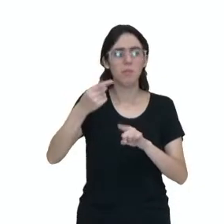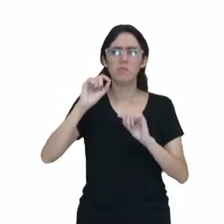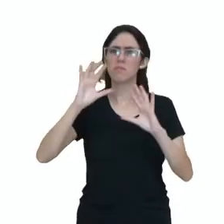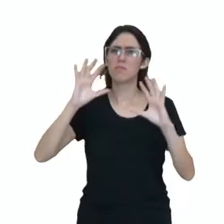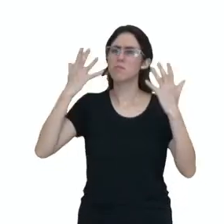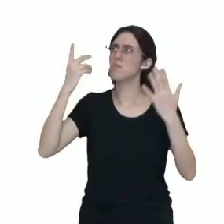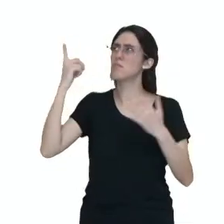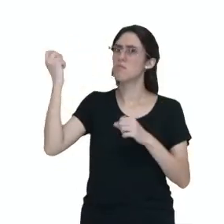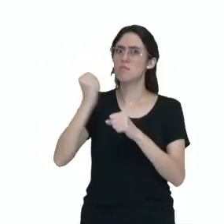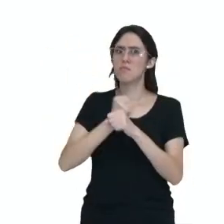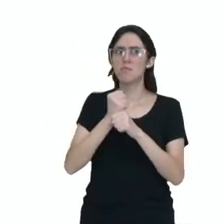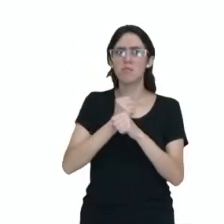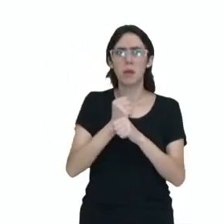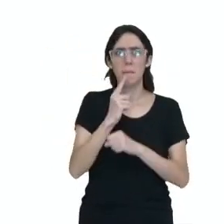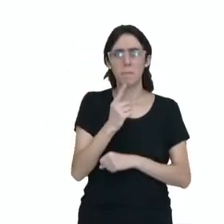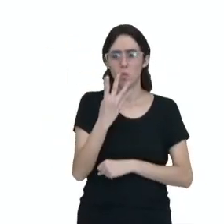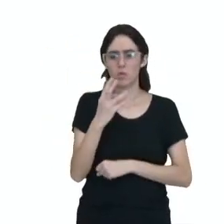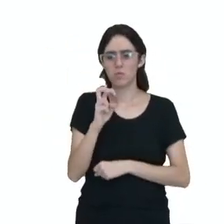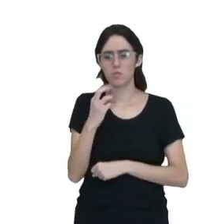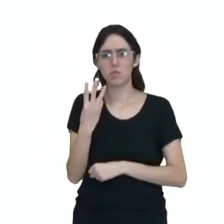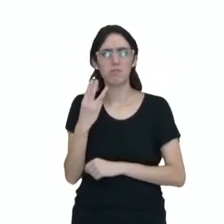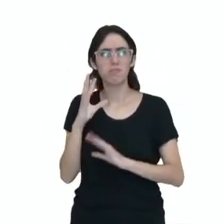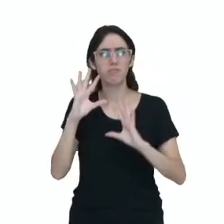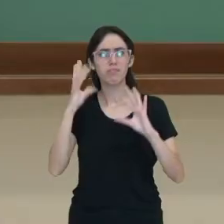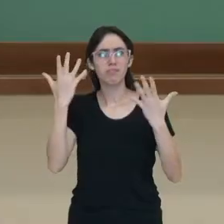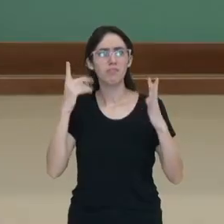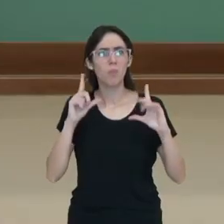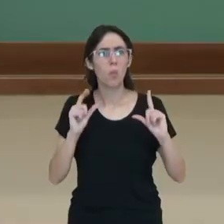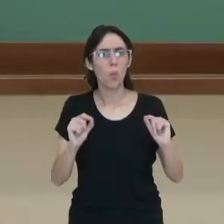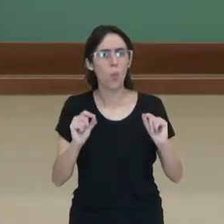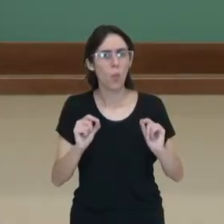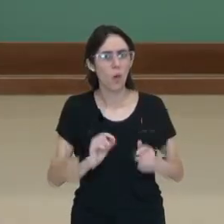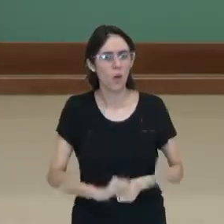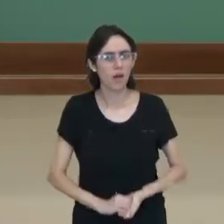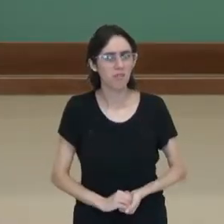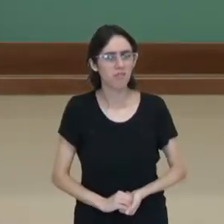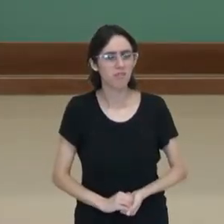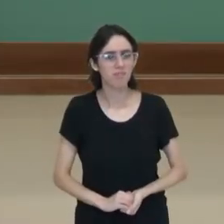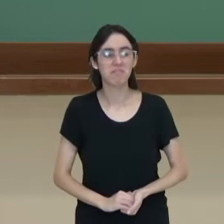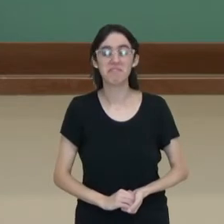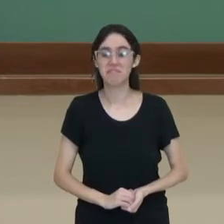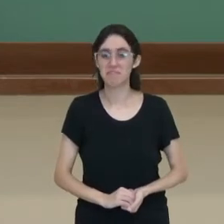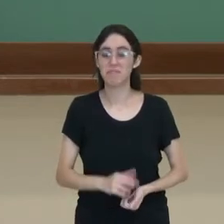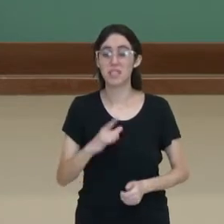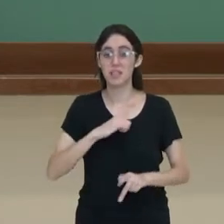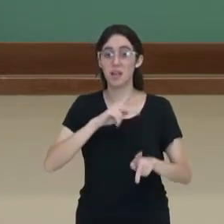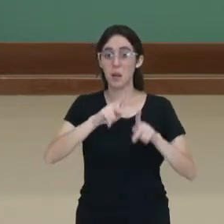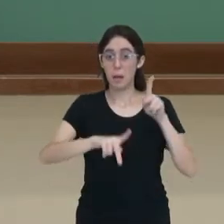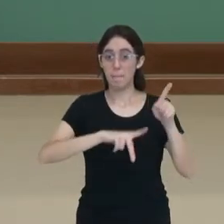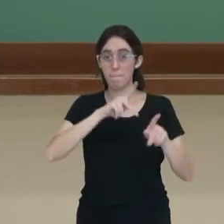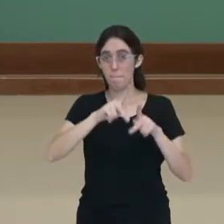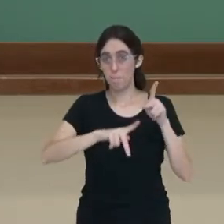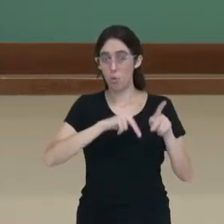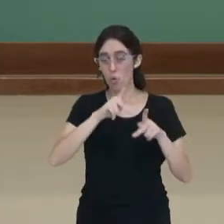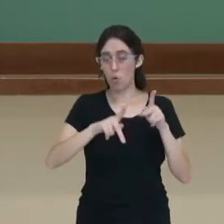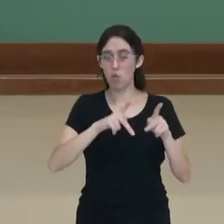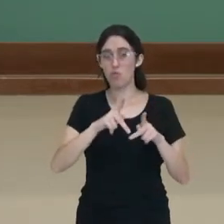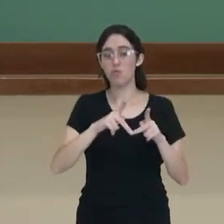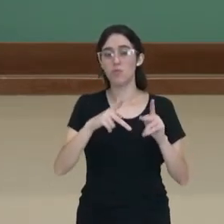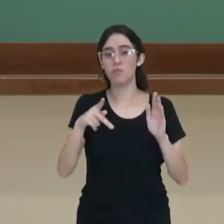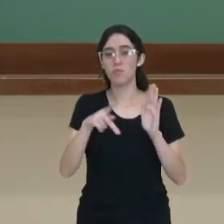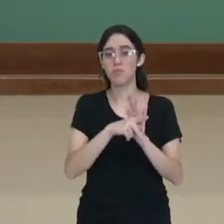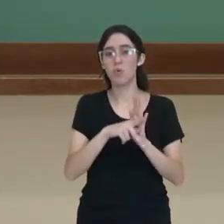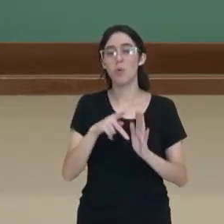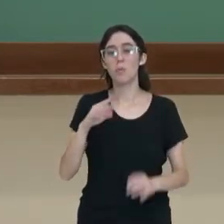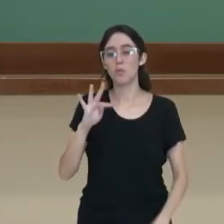em 1453? Conta aí. Imagine, só o povo